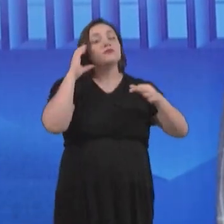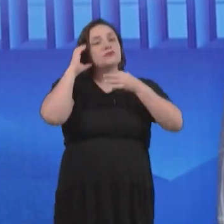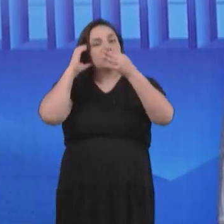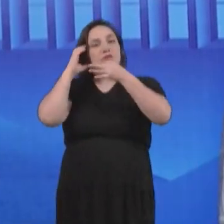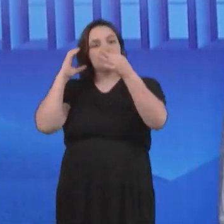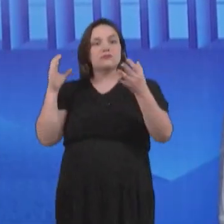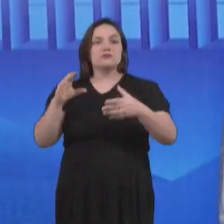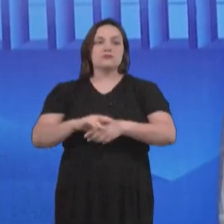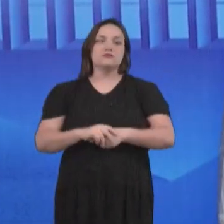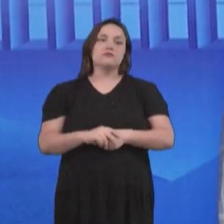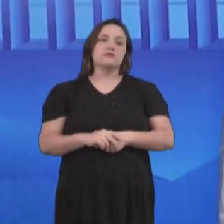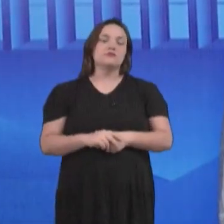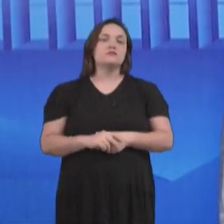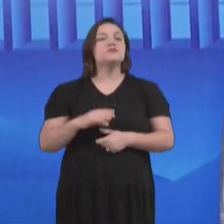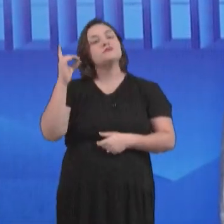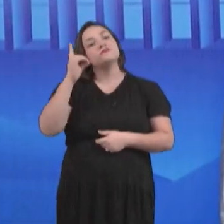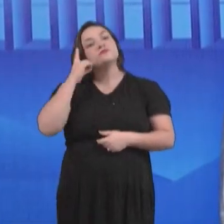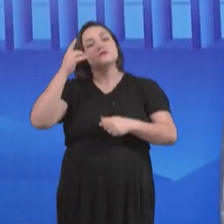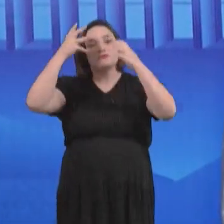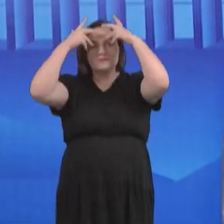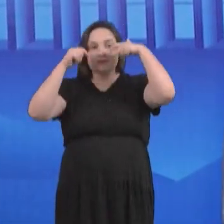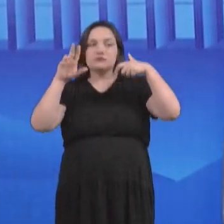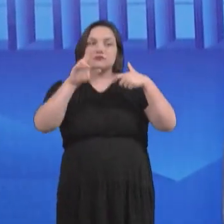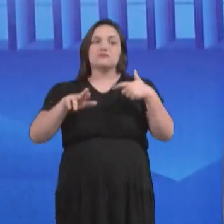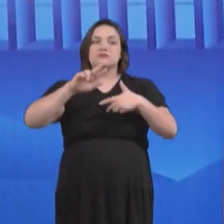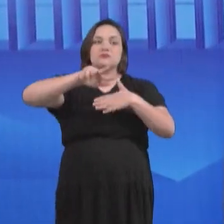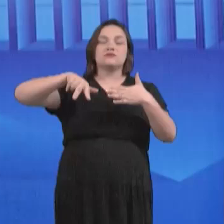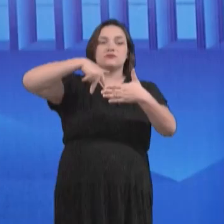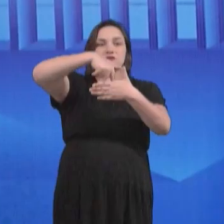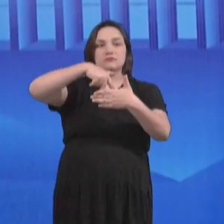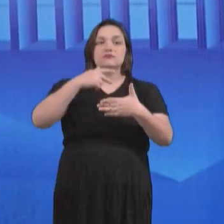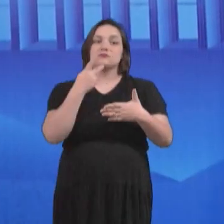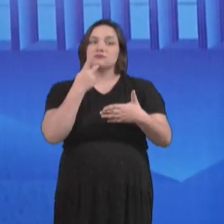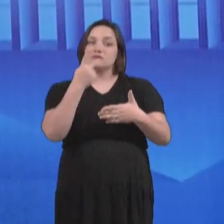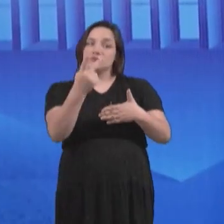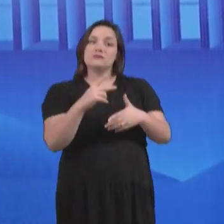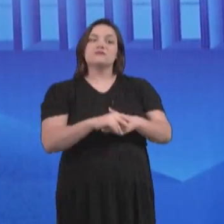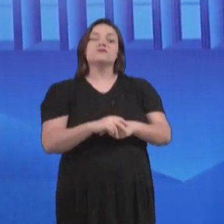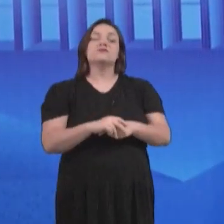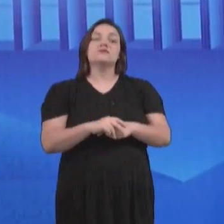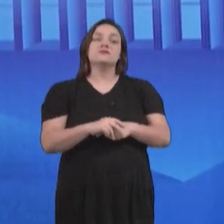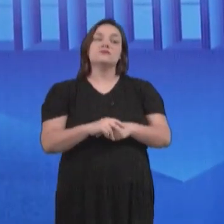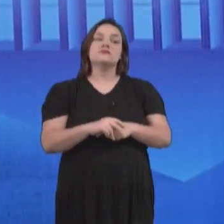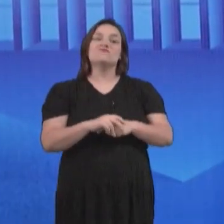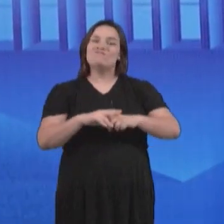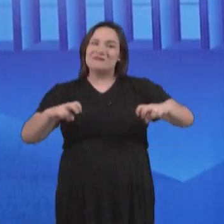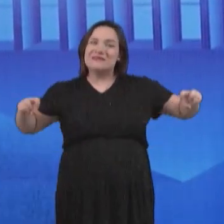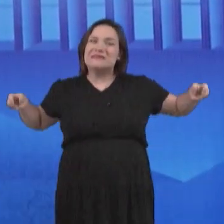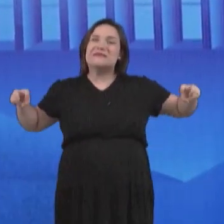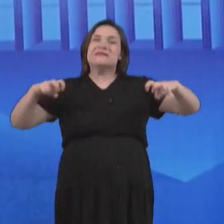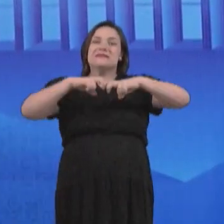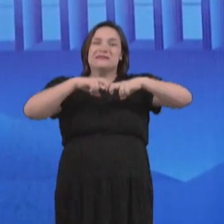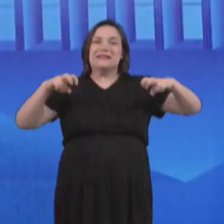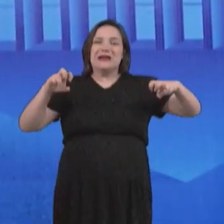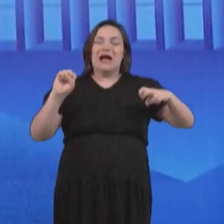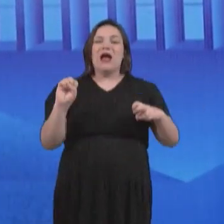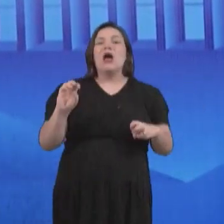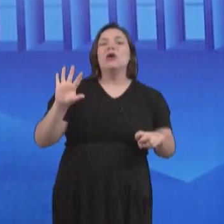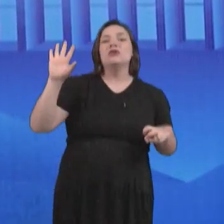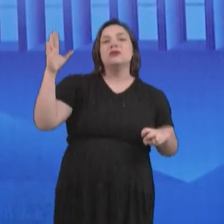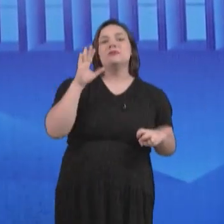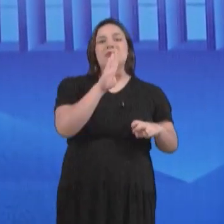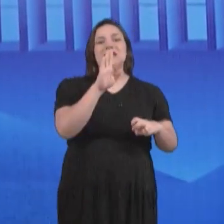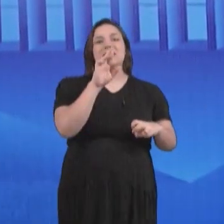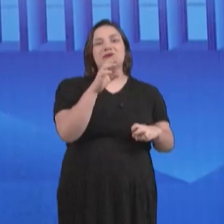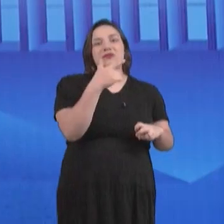E exatamente, o deputado Paulo Duarte usou a tribuna da Alemes para repercutir um acidente que ocorreu na BR-262, ceifando a vida